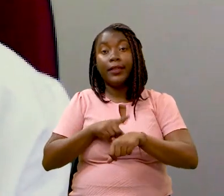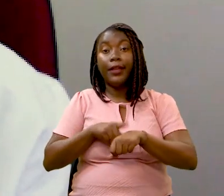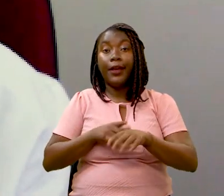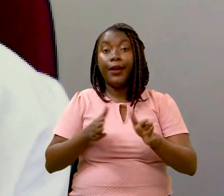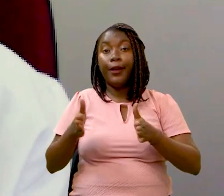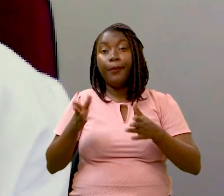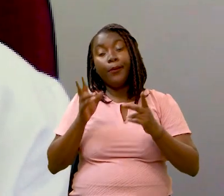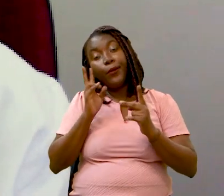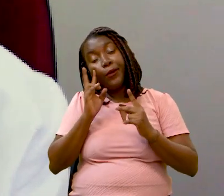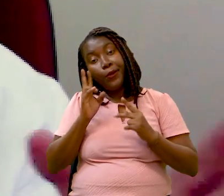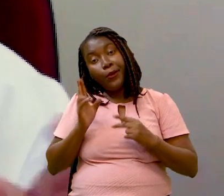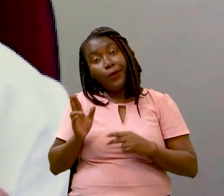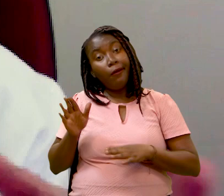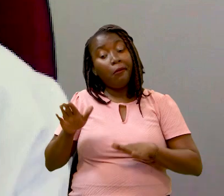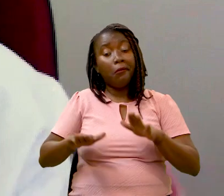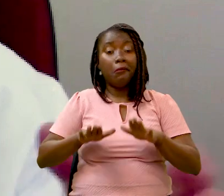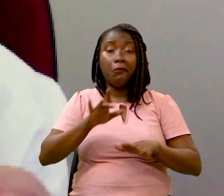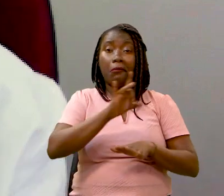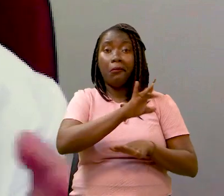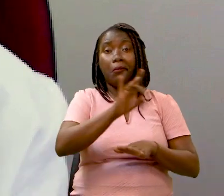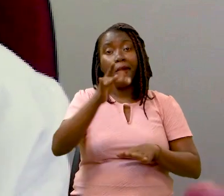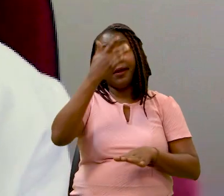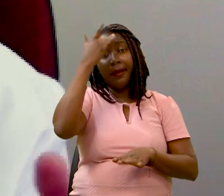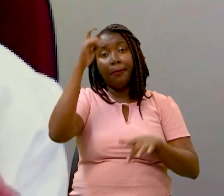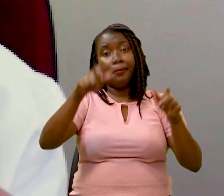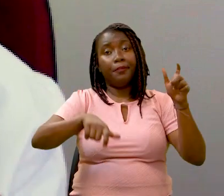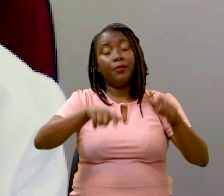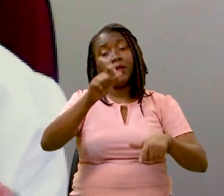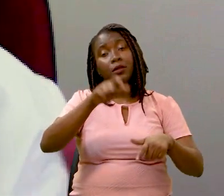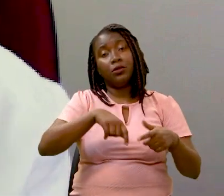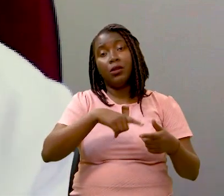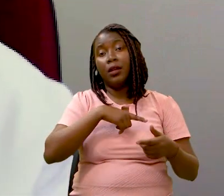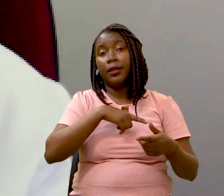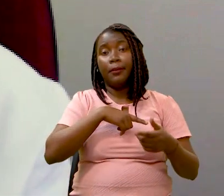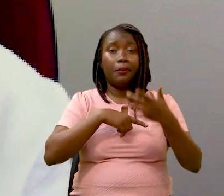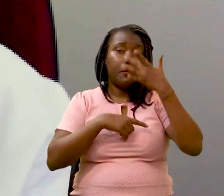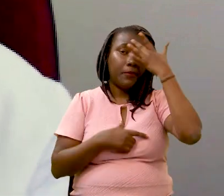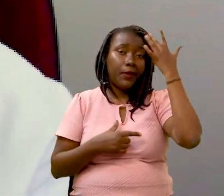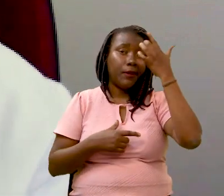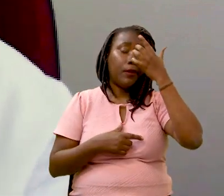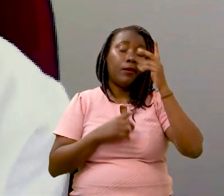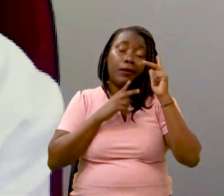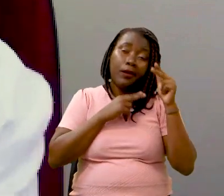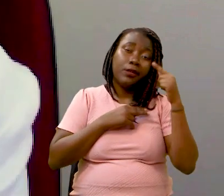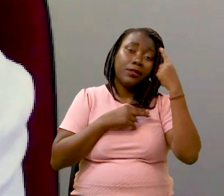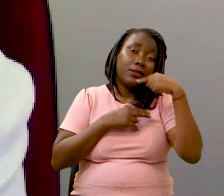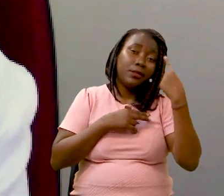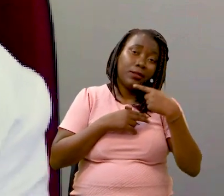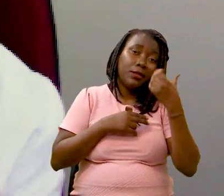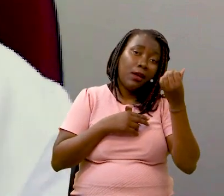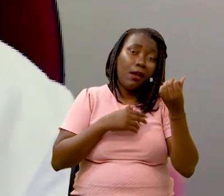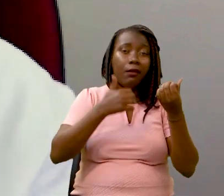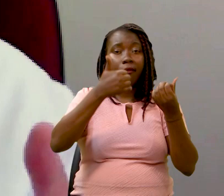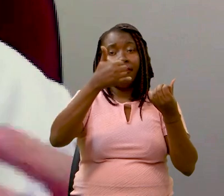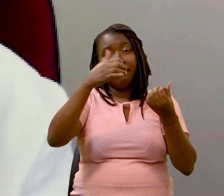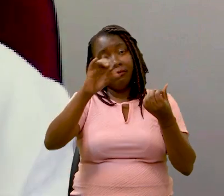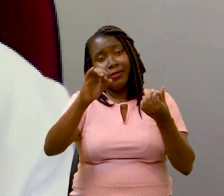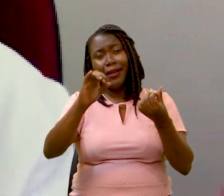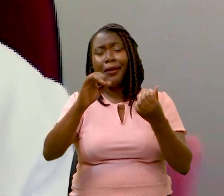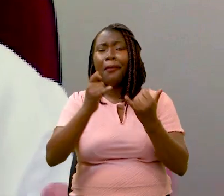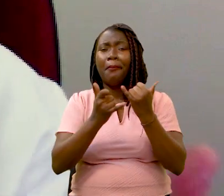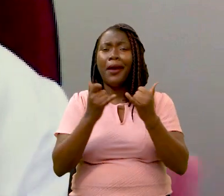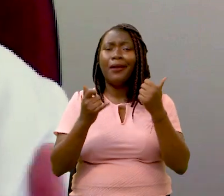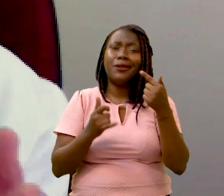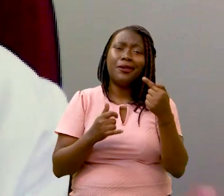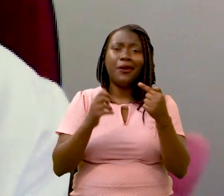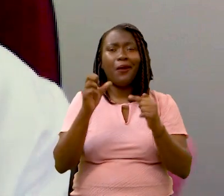tempo de sono. Isso também varia um pouco de pessoa a pessoa, né? Tem gente que precisa de 6 horas, se a gente for de 10 horas, em